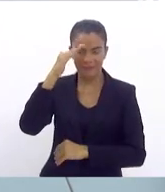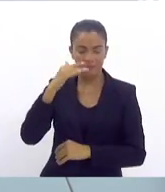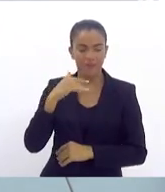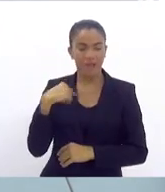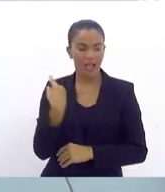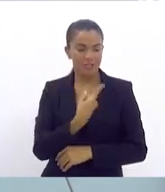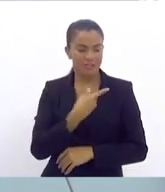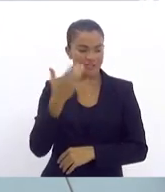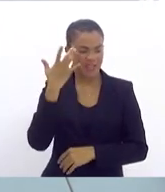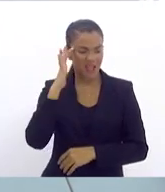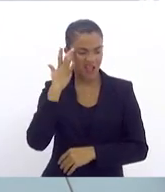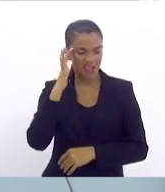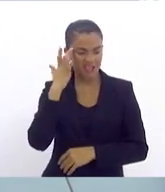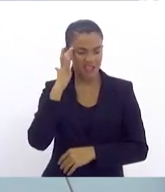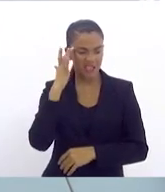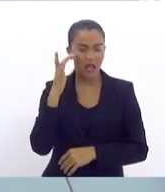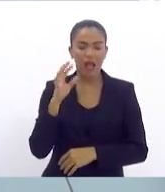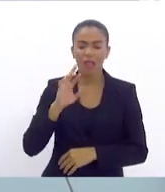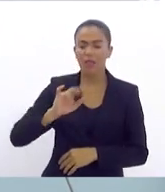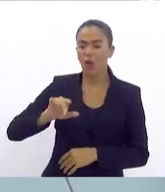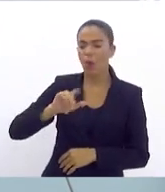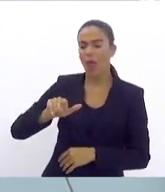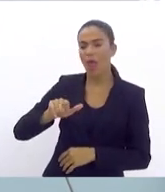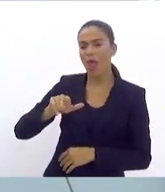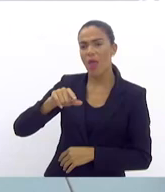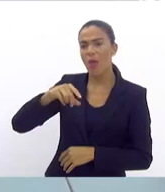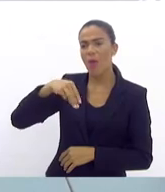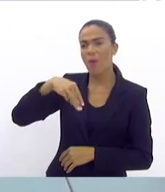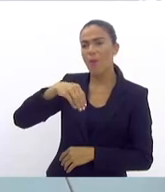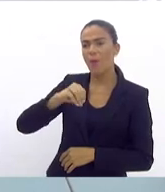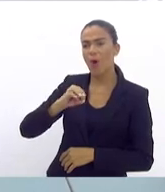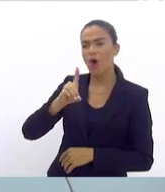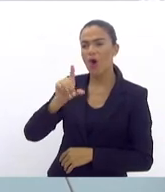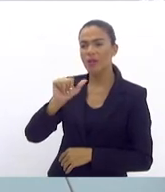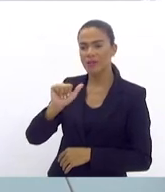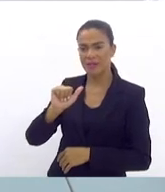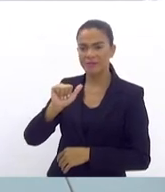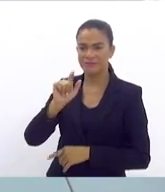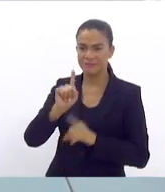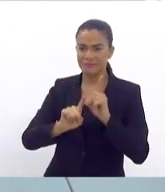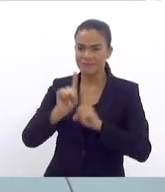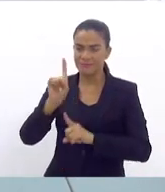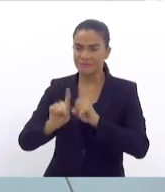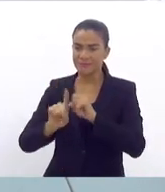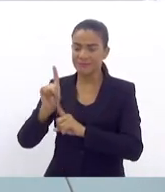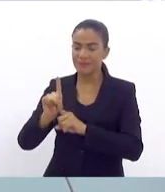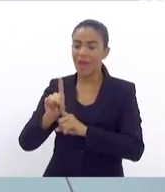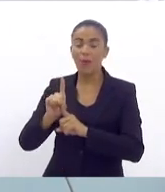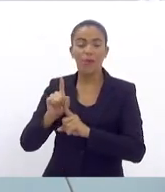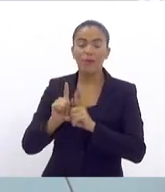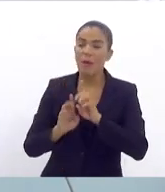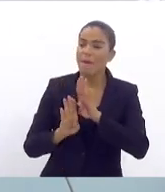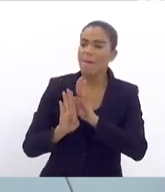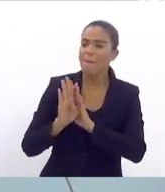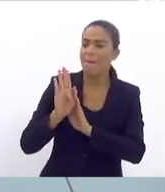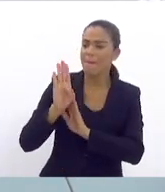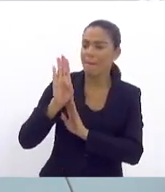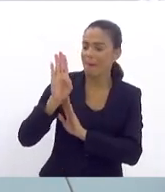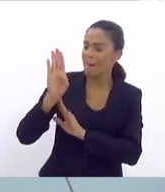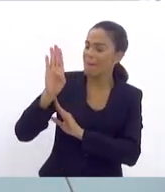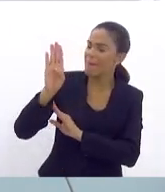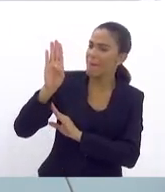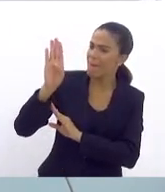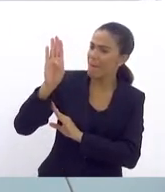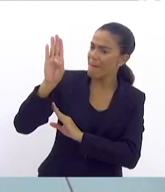tudo aquilo que não está na moda em estatística, é o evento de maior frequência. O evento de